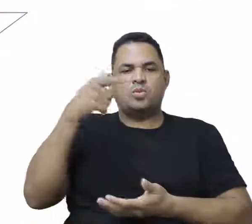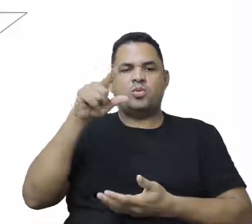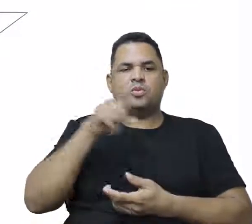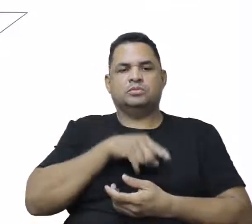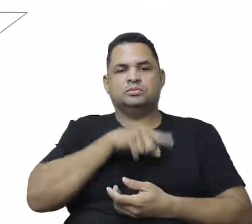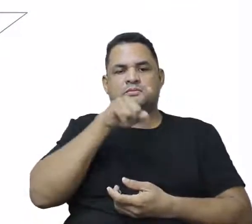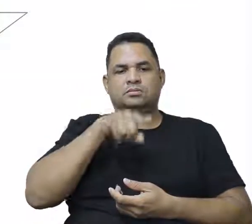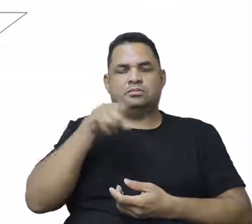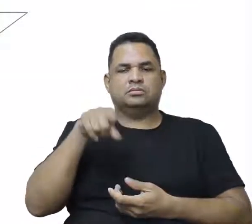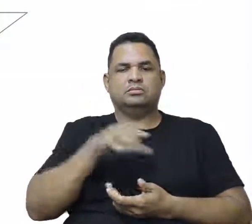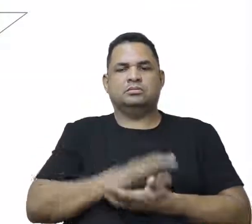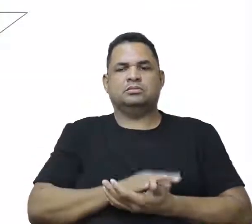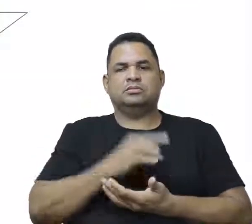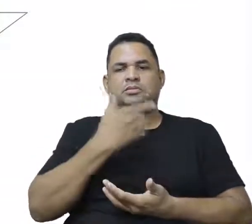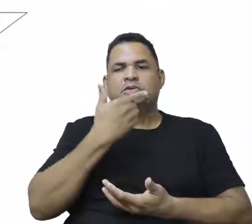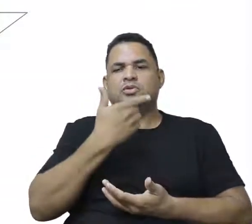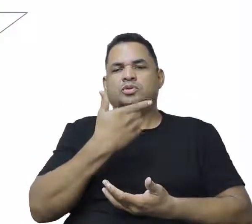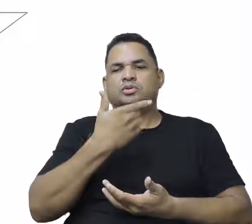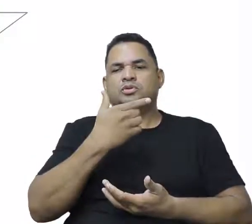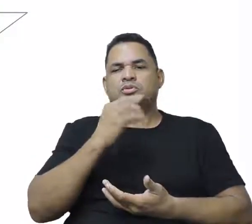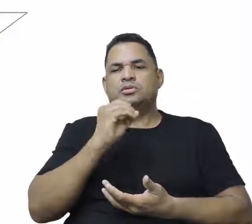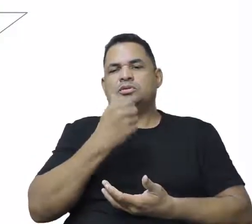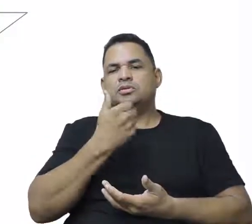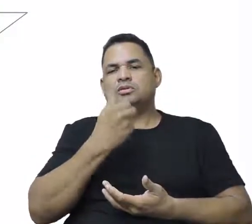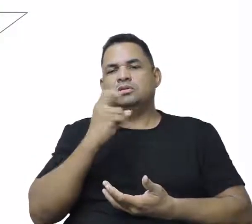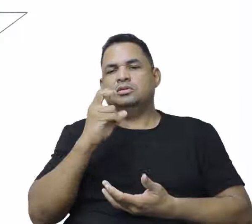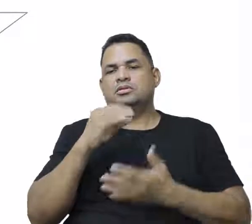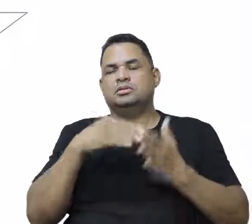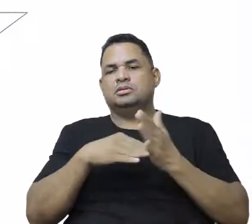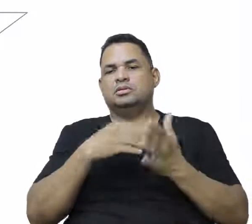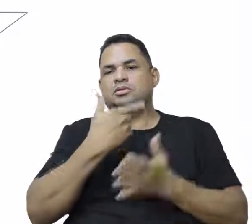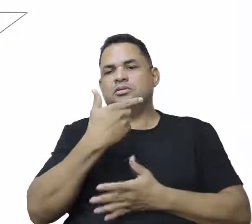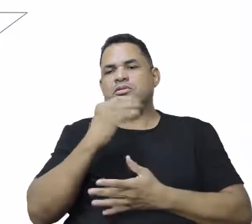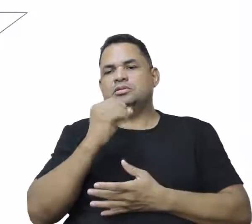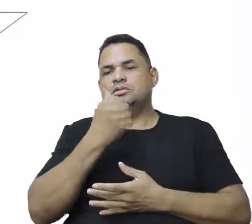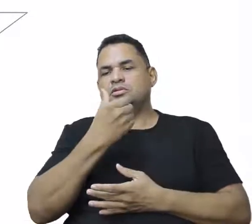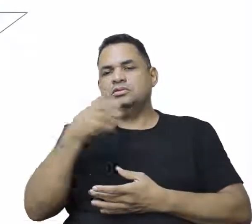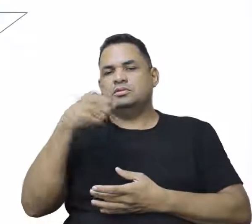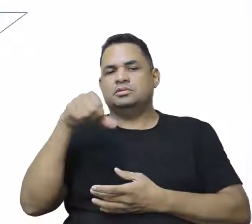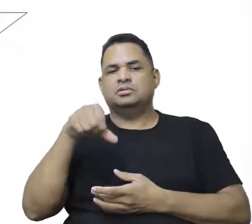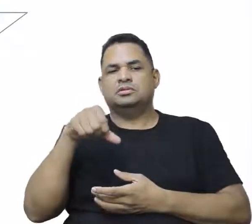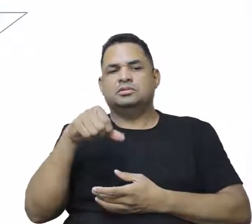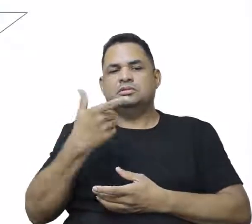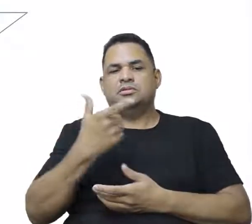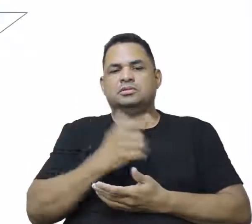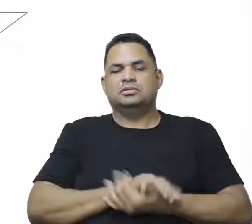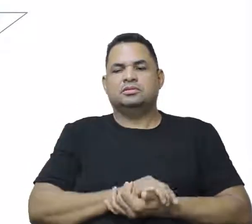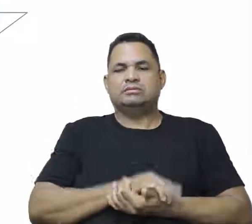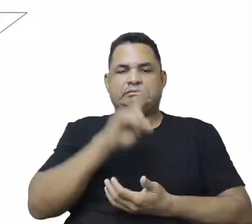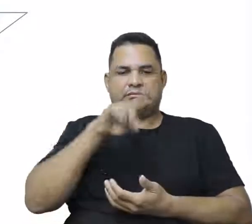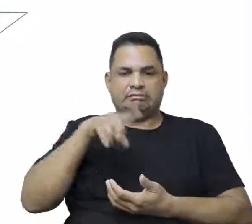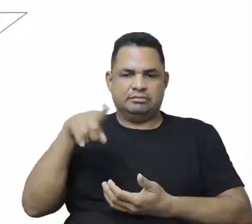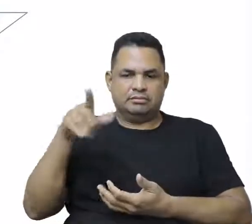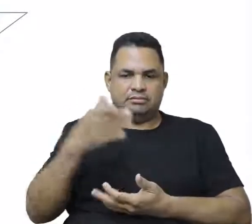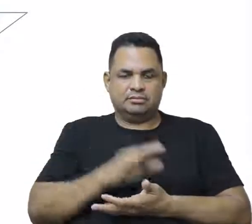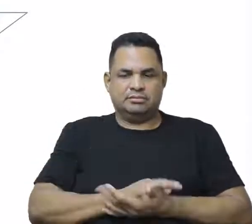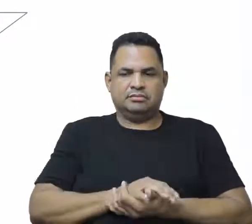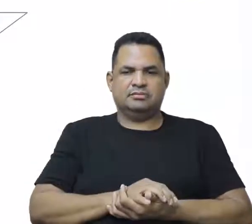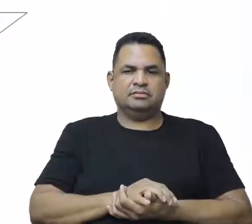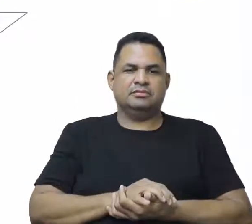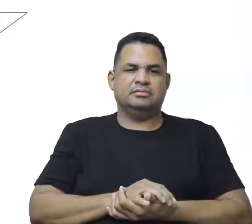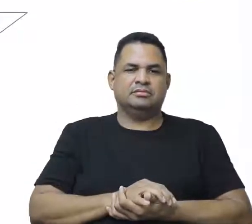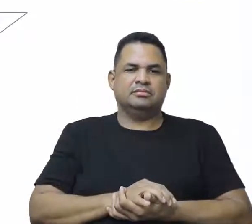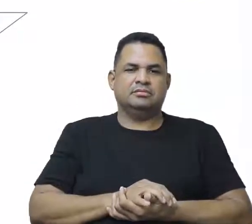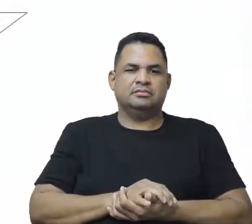gráfico agora de 2015 a 2019. Eita, que as profs hoje colocaram mesmo para arrebentar com gráfico, Exato. né? É de barra,